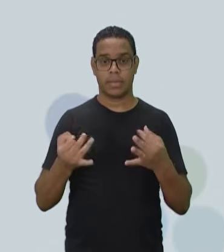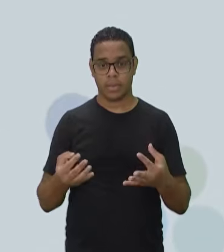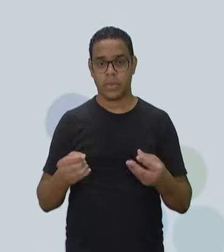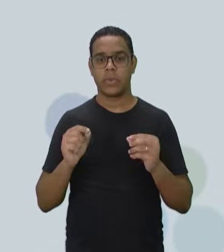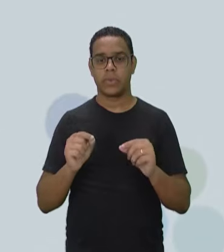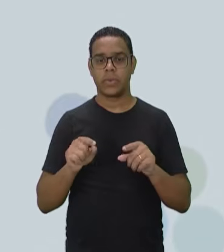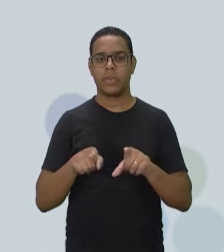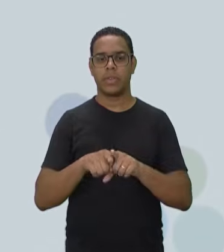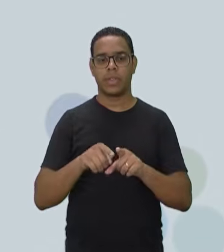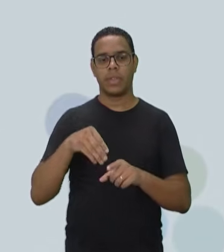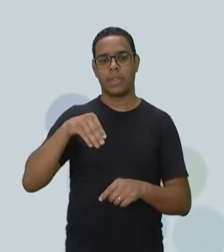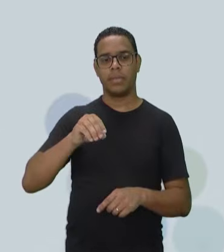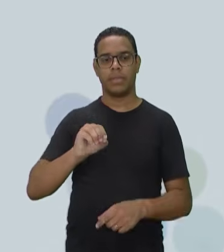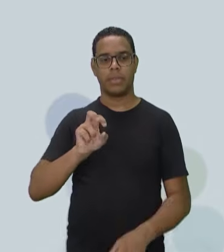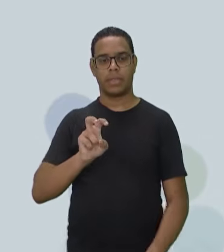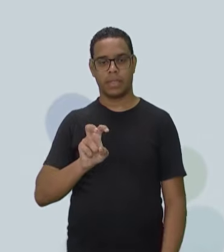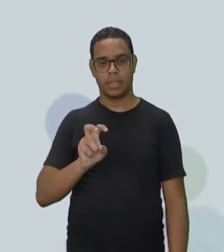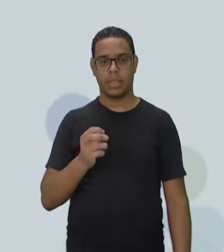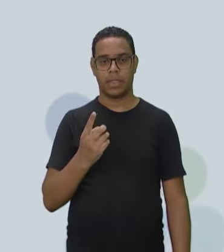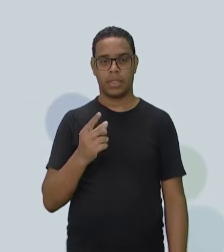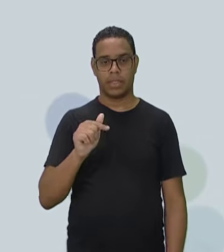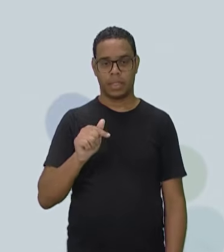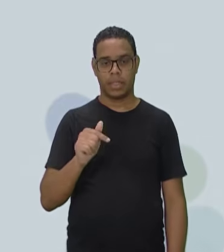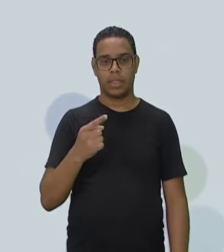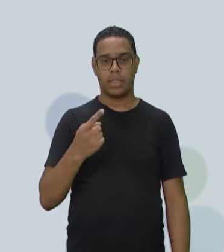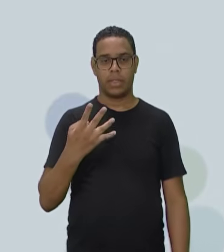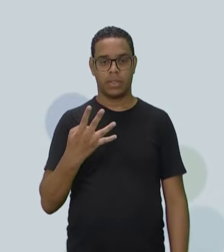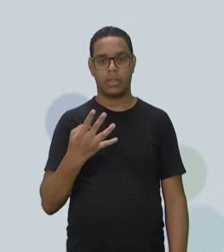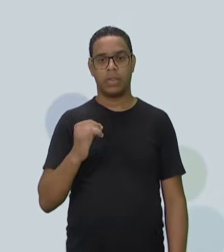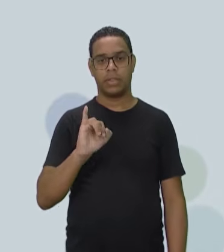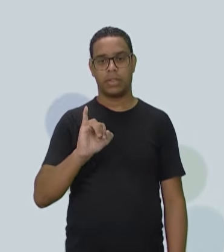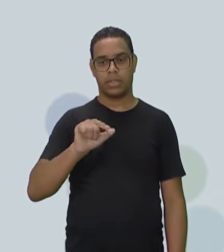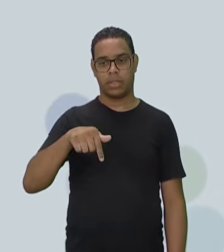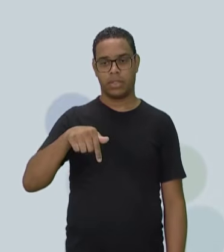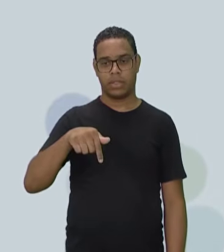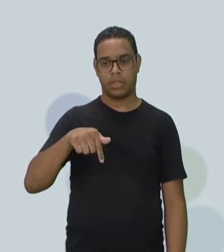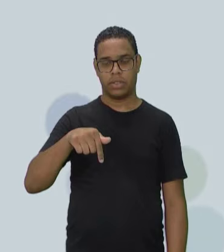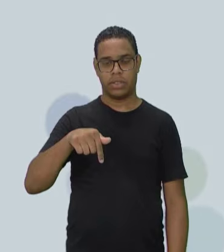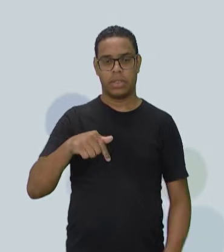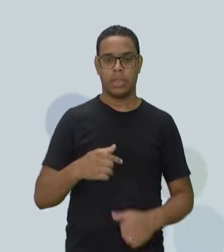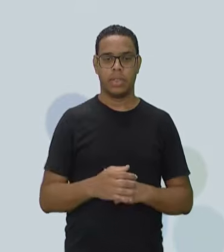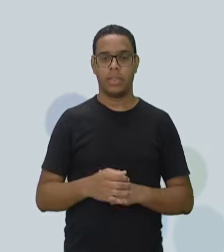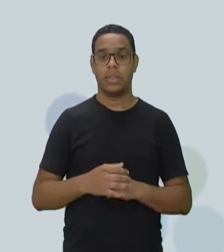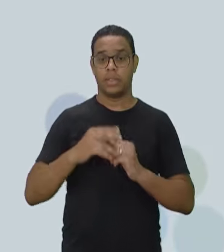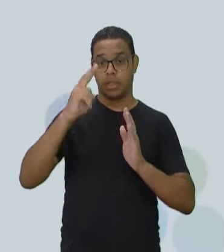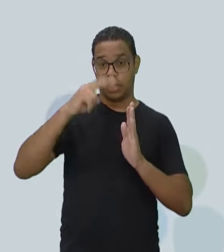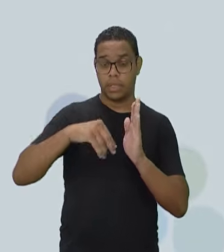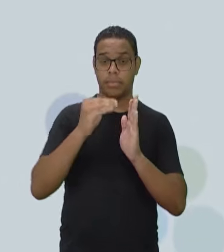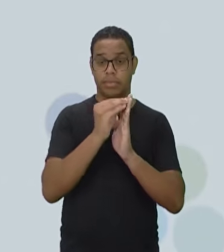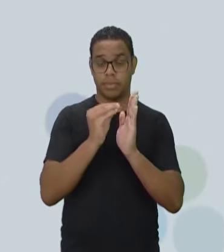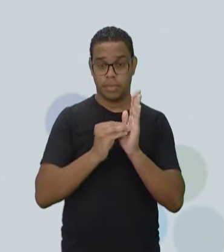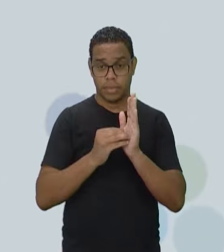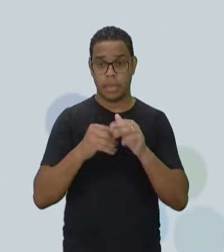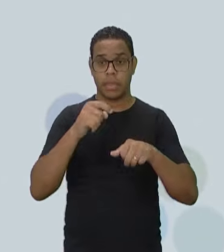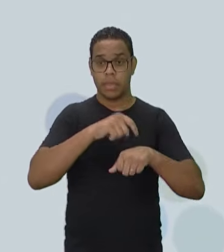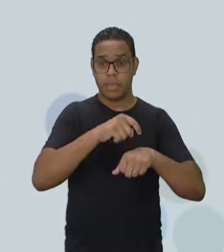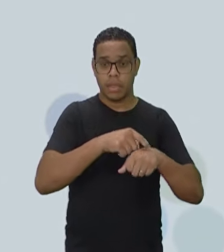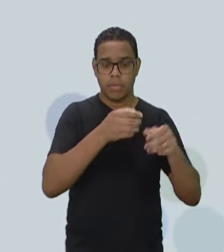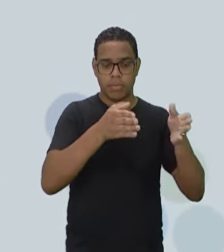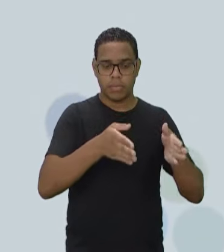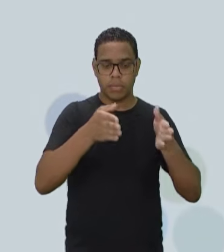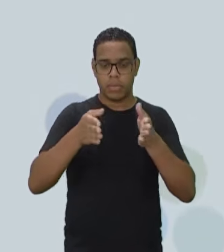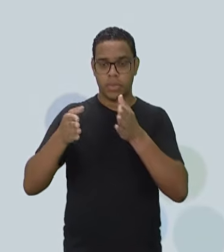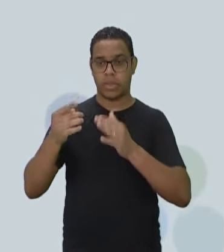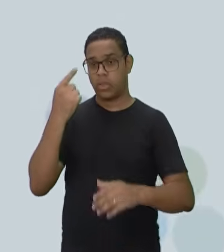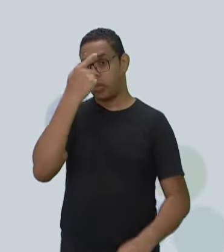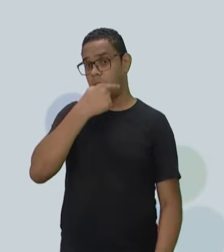descritor M05, 17, 14 e 7. Ler e registrar medidas e intervalos de